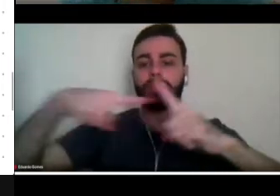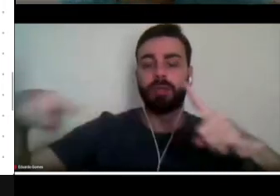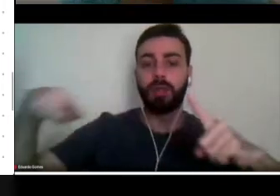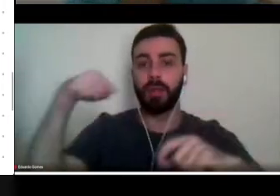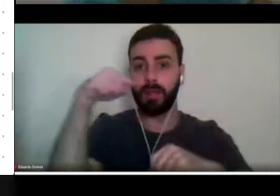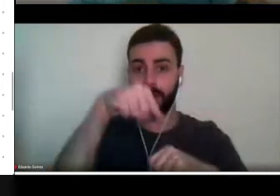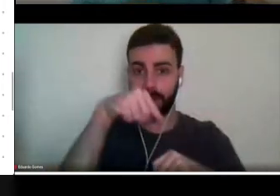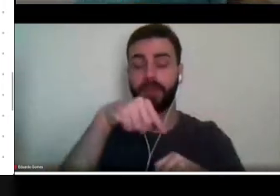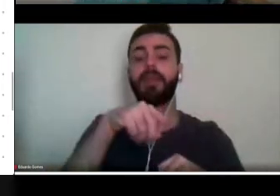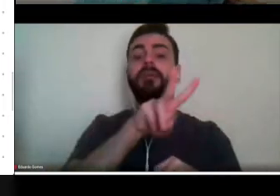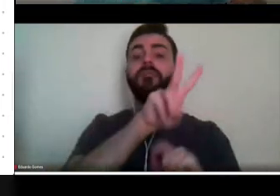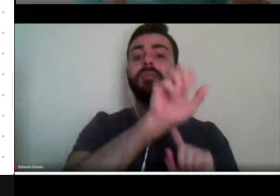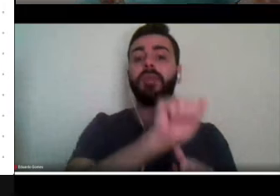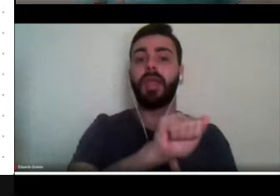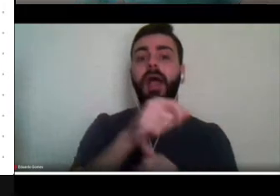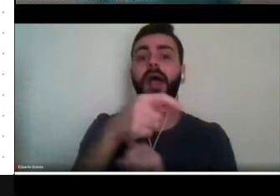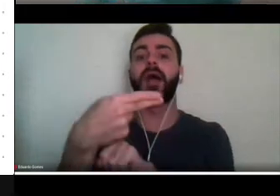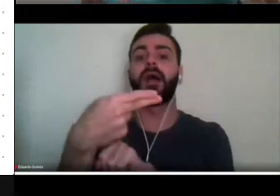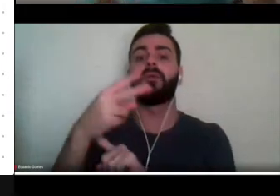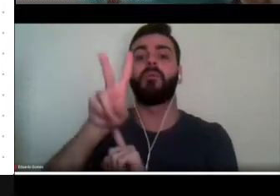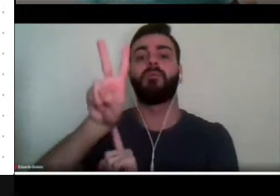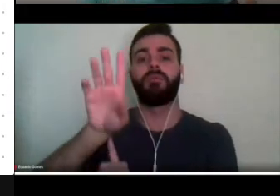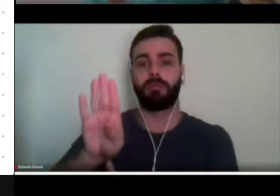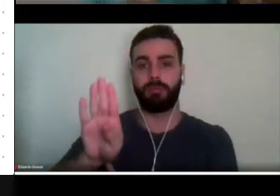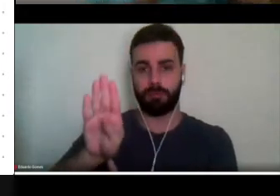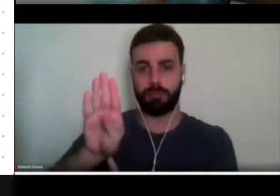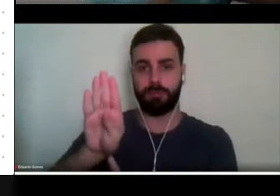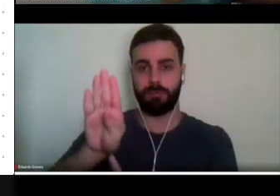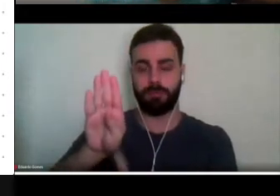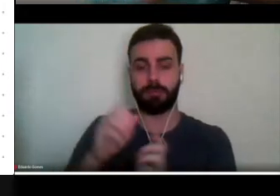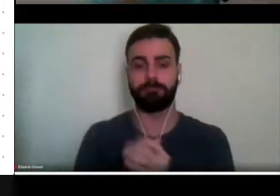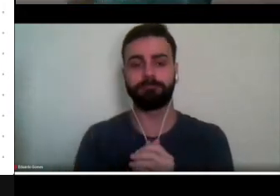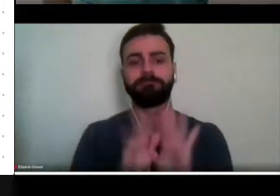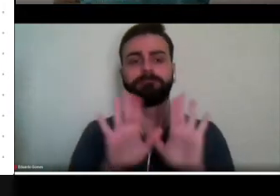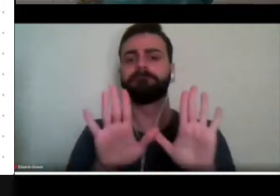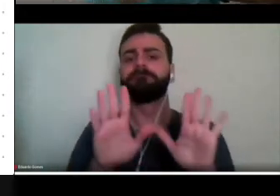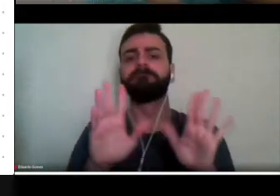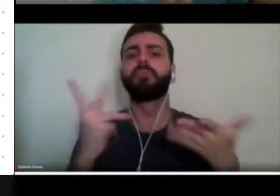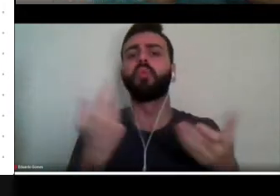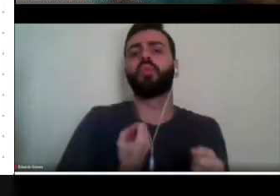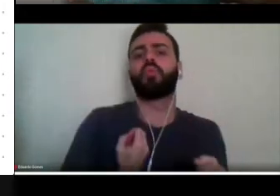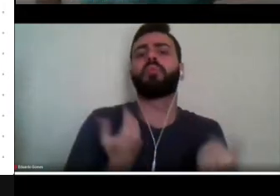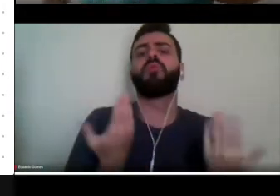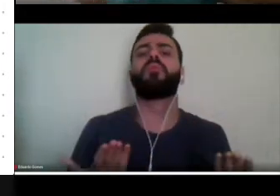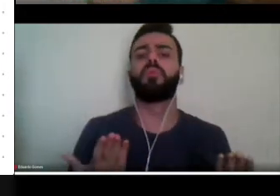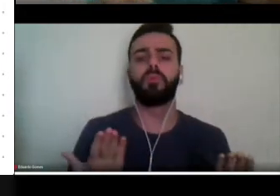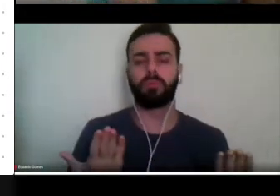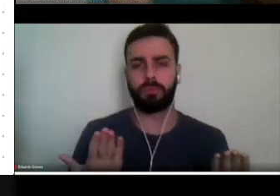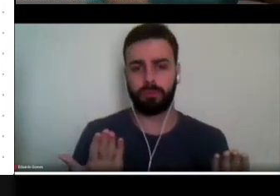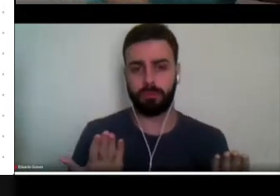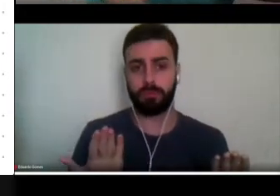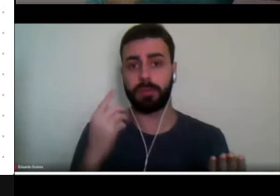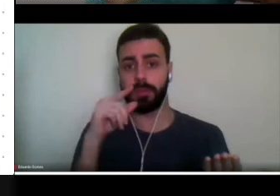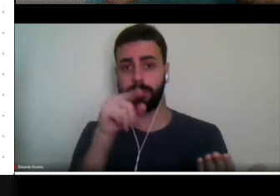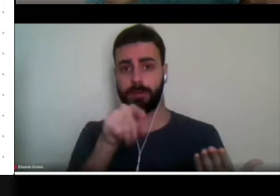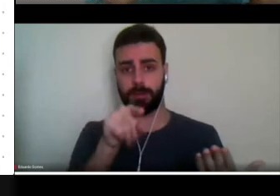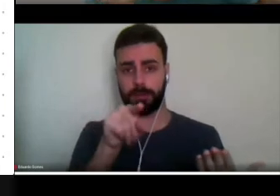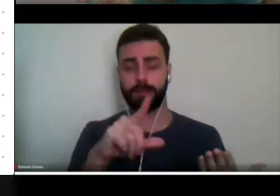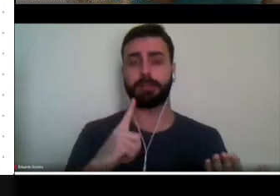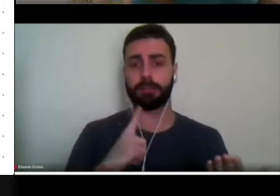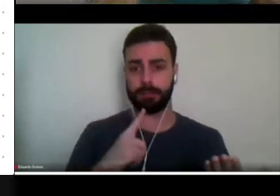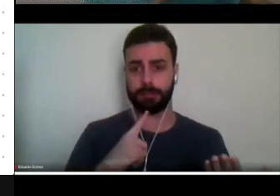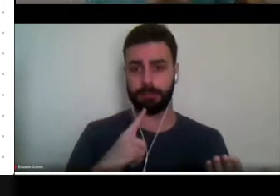acontece? Isso acontece aonde a inclinação das duas retas é a mesma. Ou das